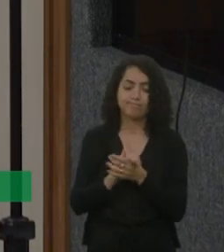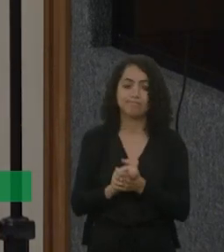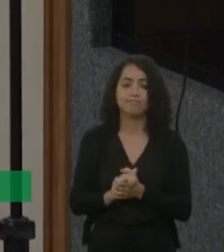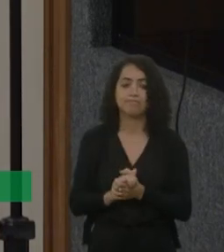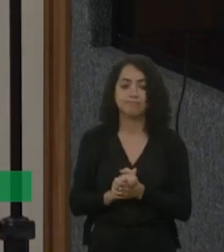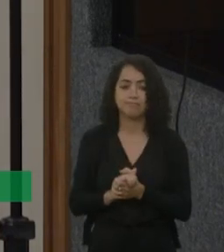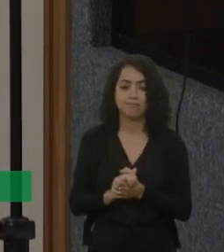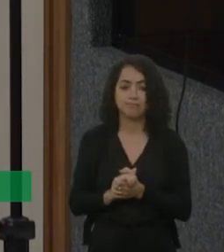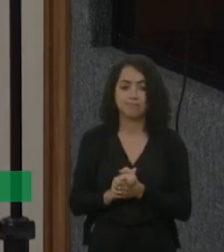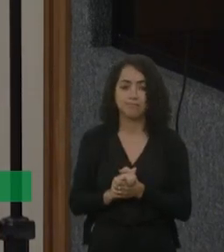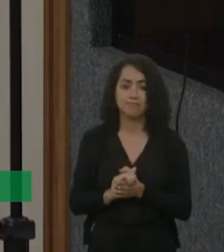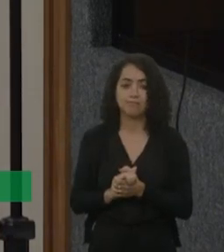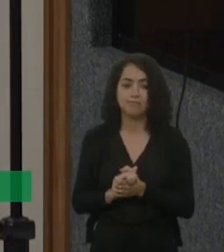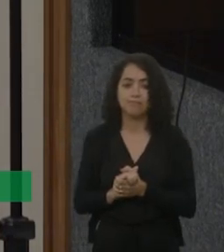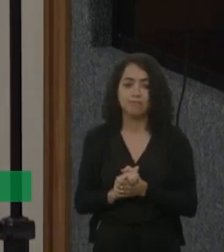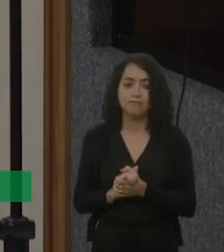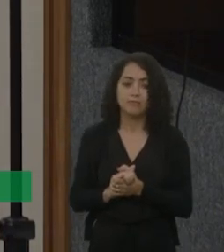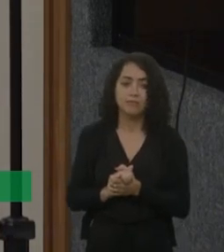Dá uma olhadinha aqui.